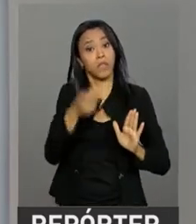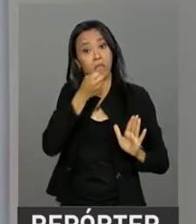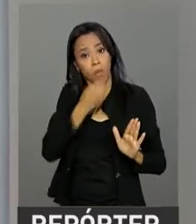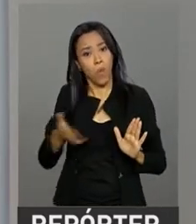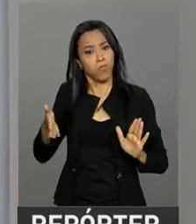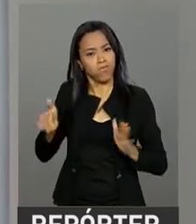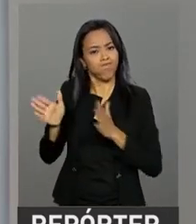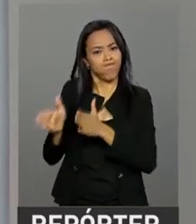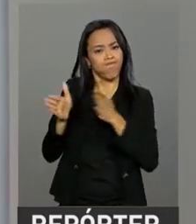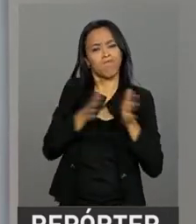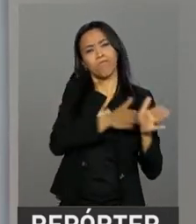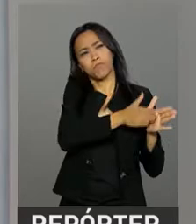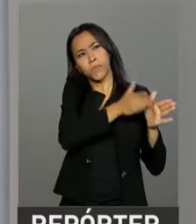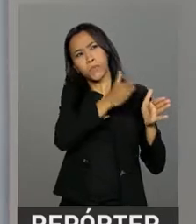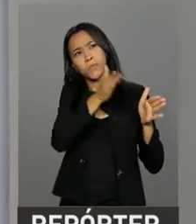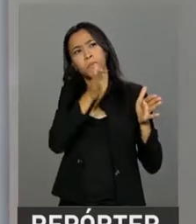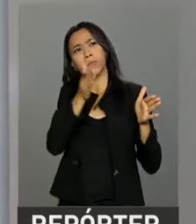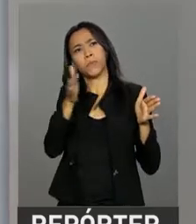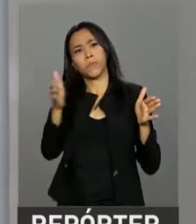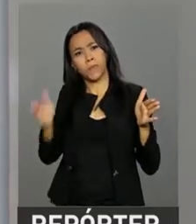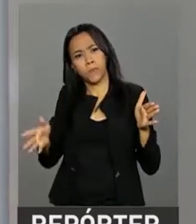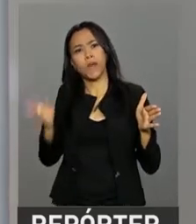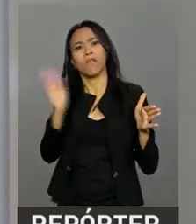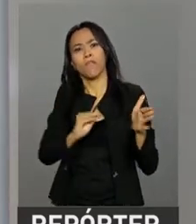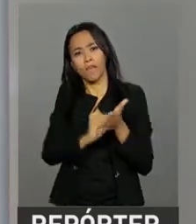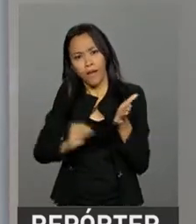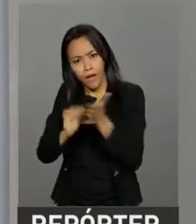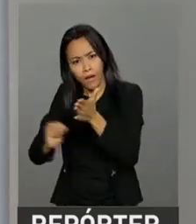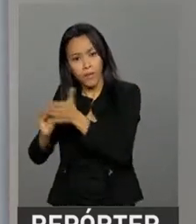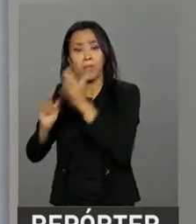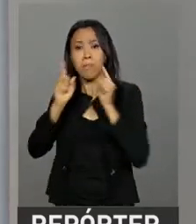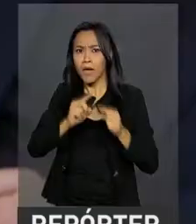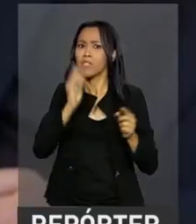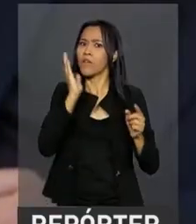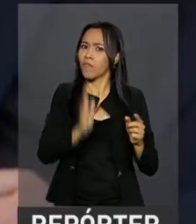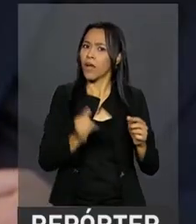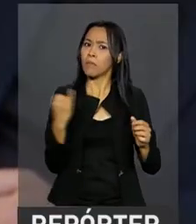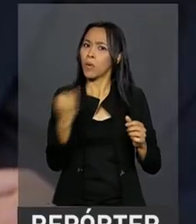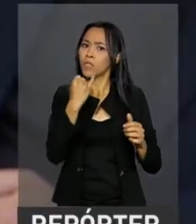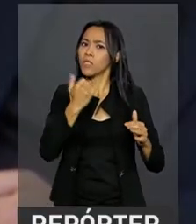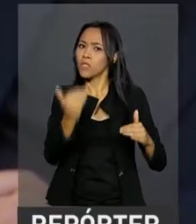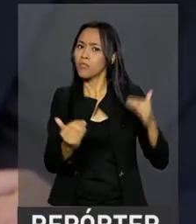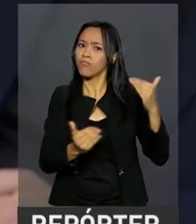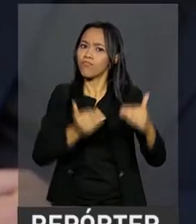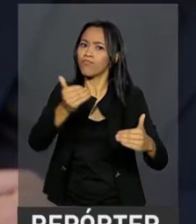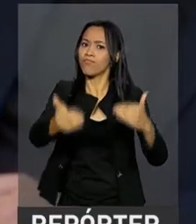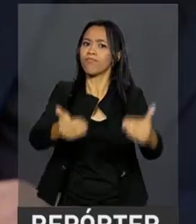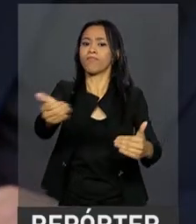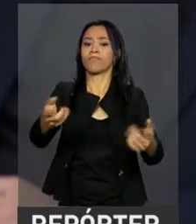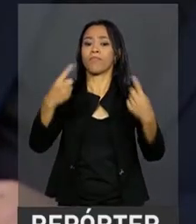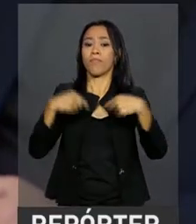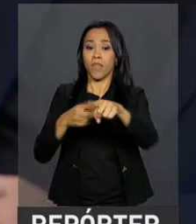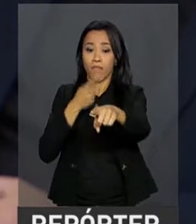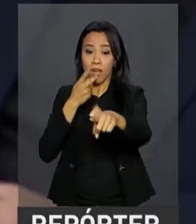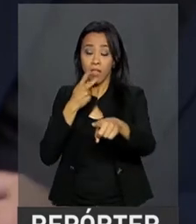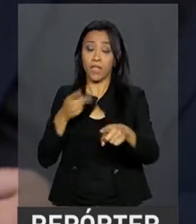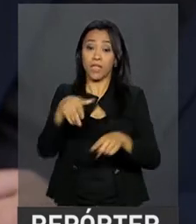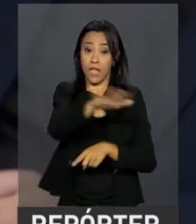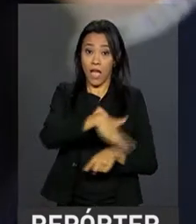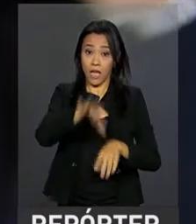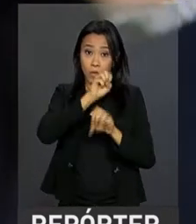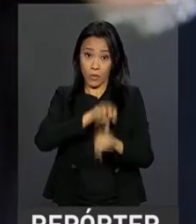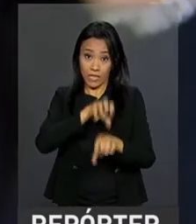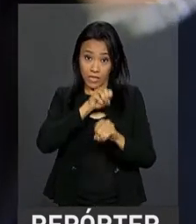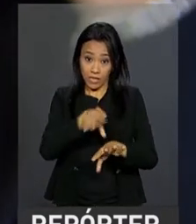trilhado, ainda precisa ser consolidado, mas os passos dados já foram importantes. Na área da educação básica, a conselheira Sônia